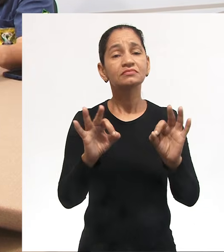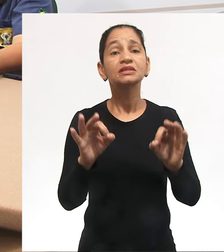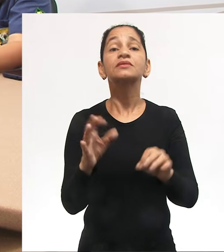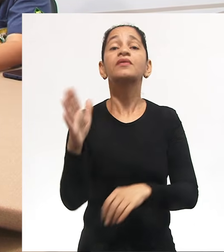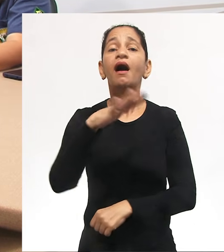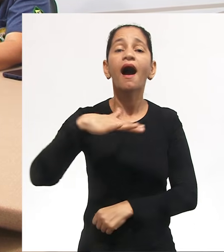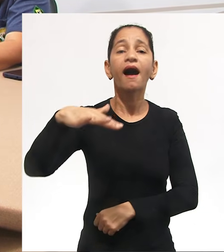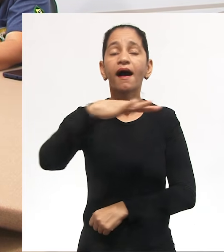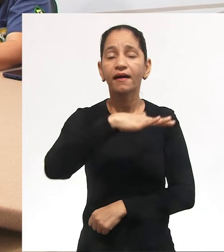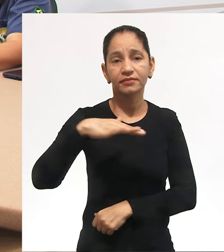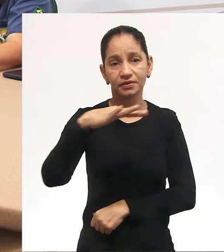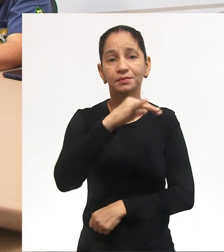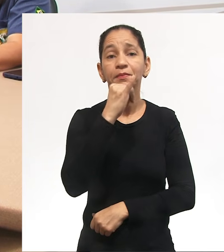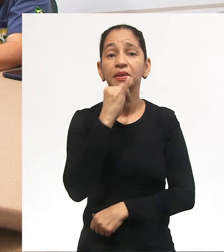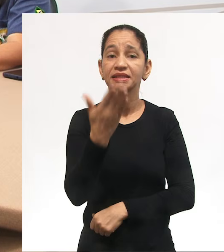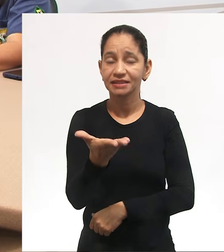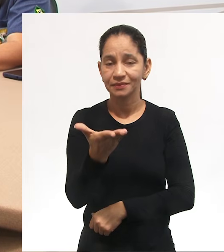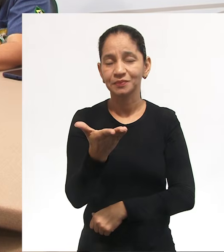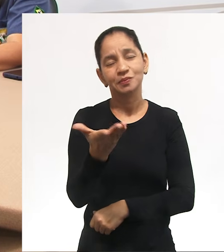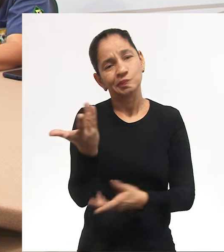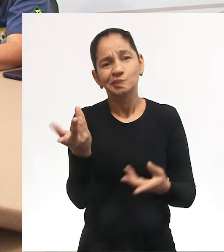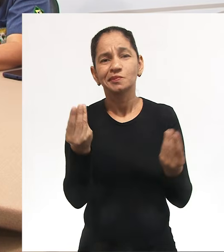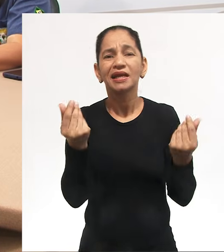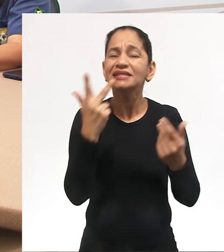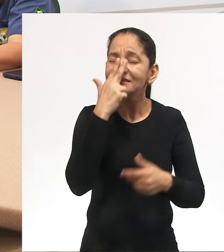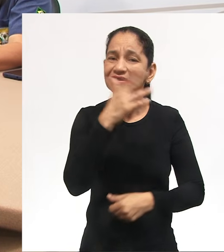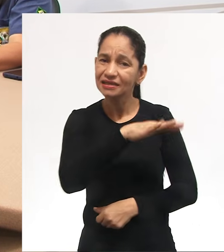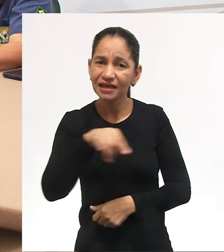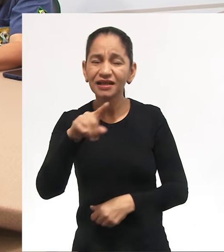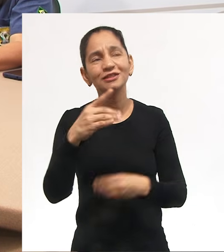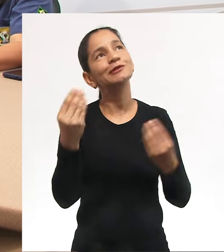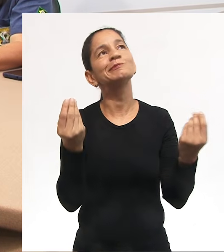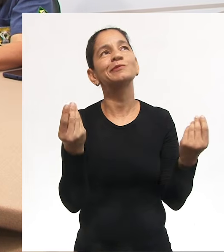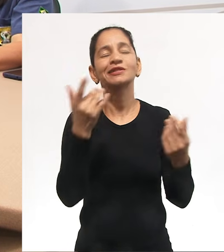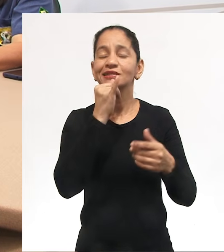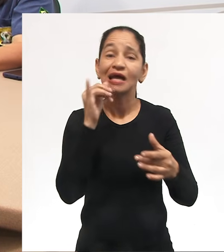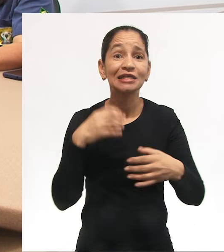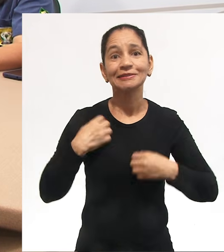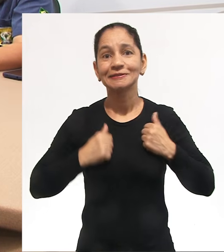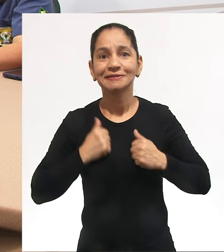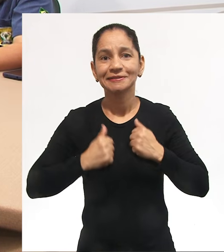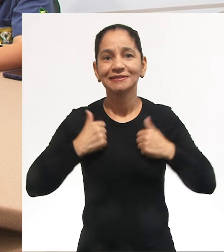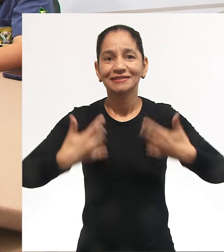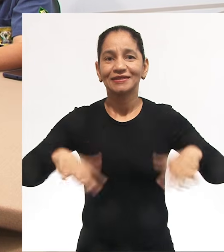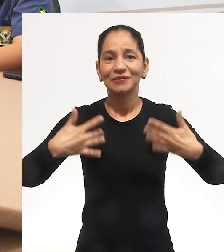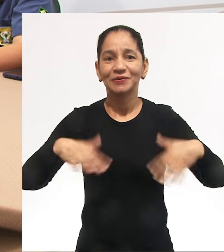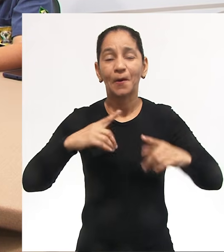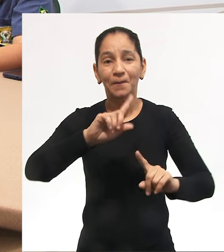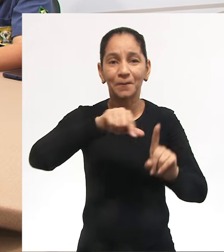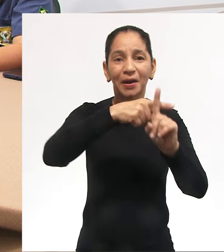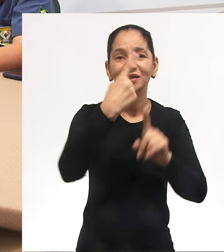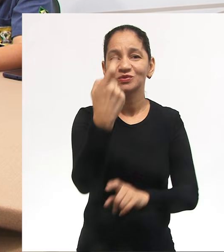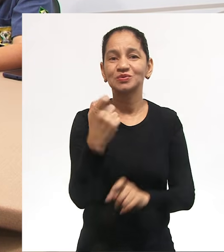dentro da localidade, né? Então, foi bem bonito, assim. E eles ficavam muito,